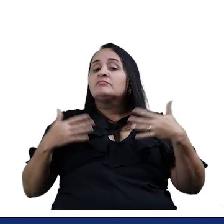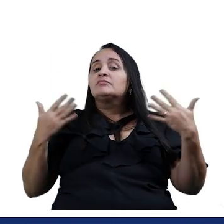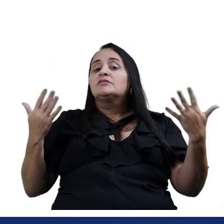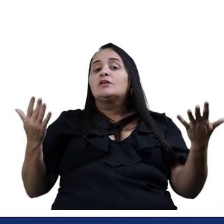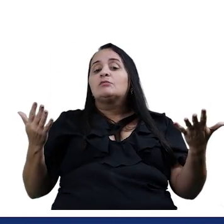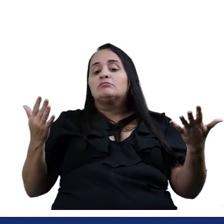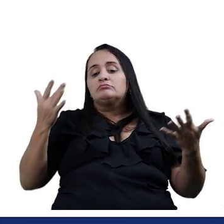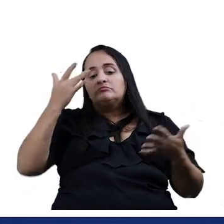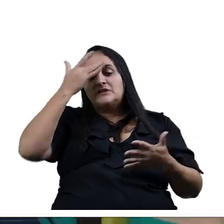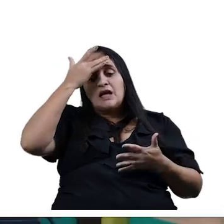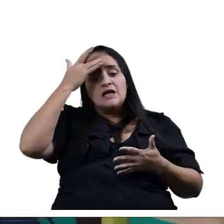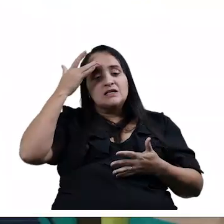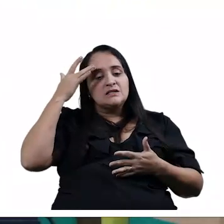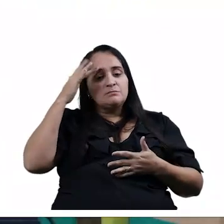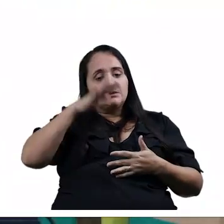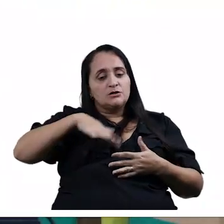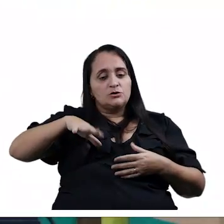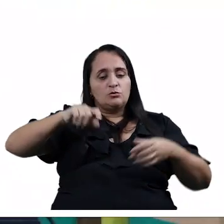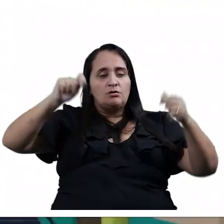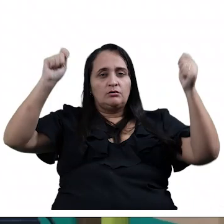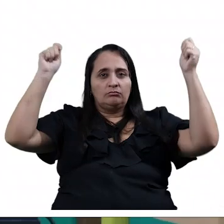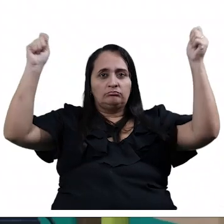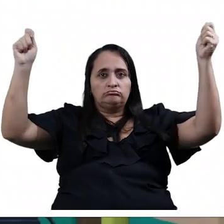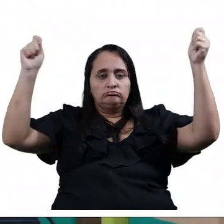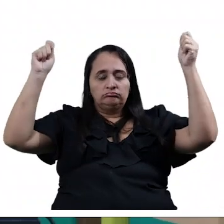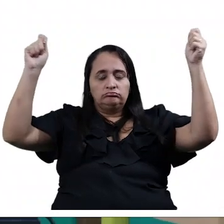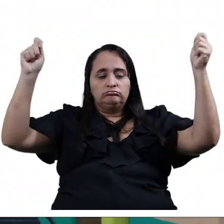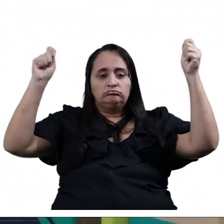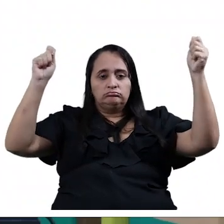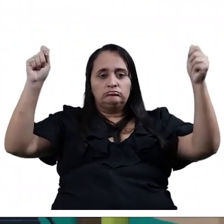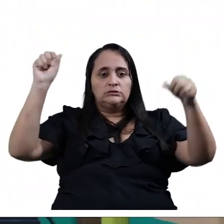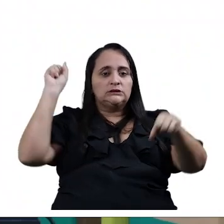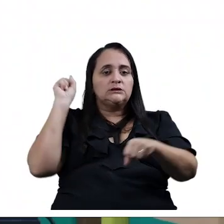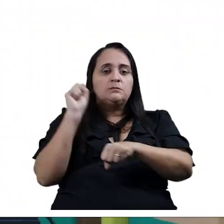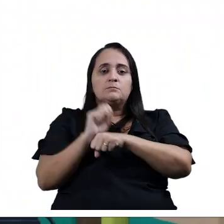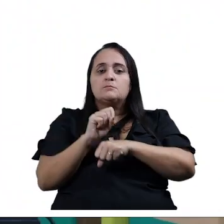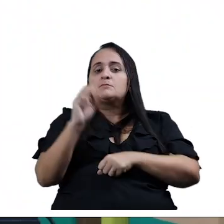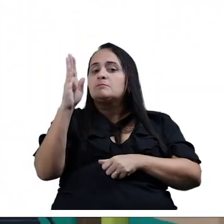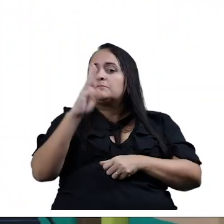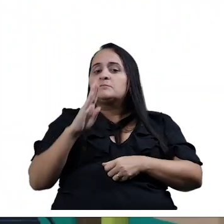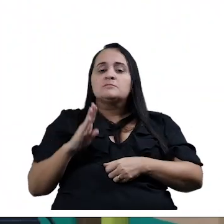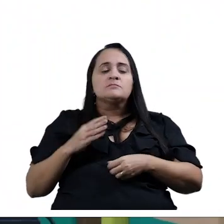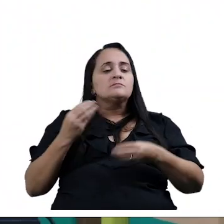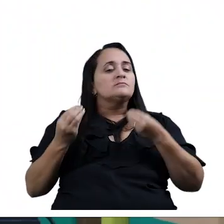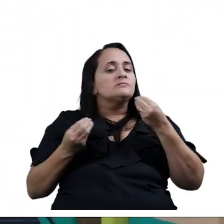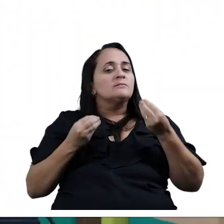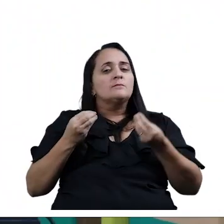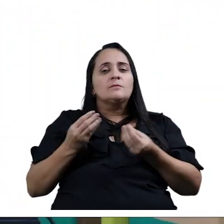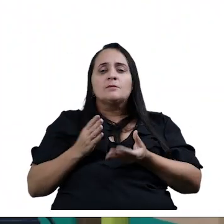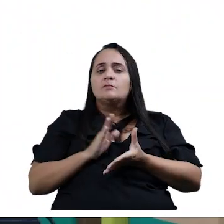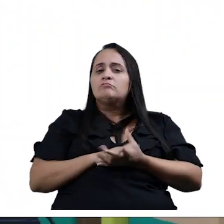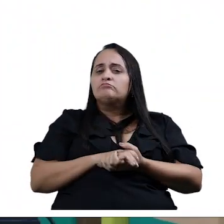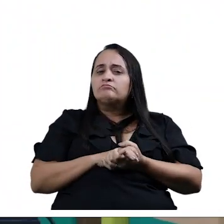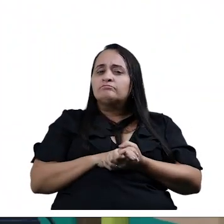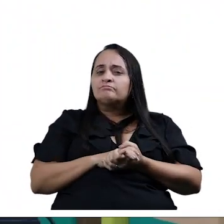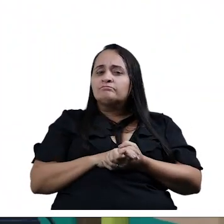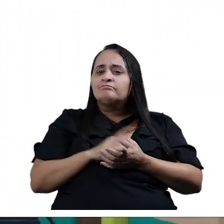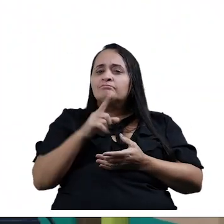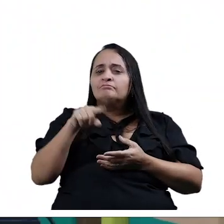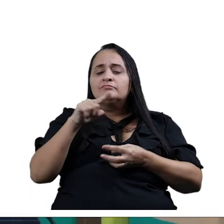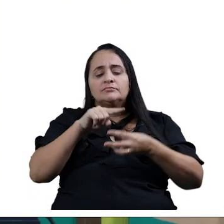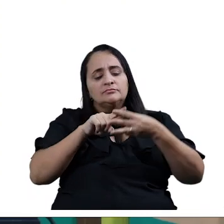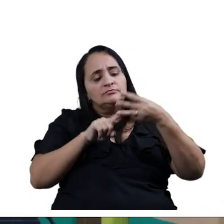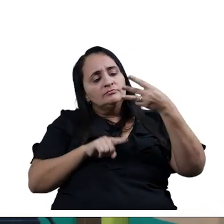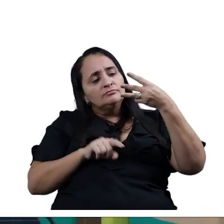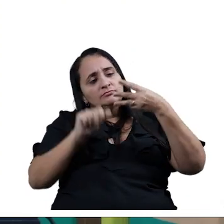estão aqui vão parar o Brasil, né? Ou paramos o Brasil. E aí, qual a questão